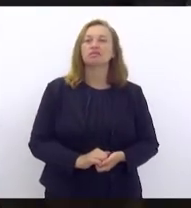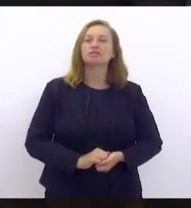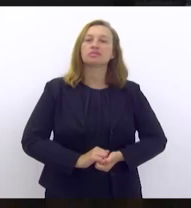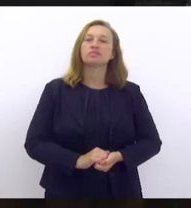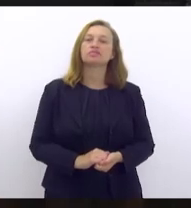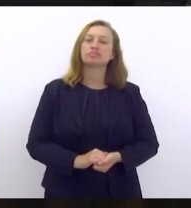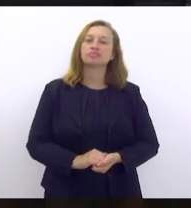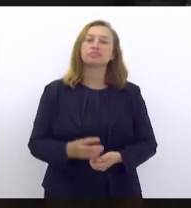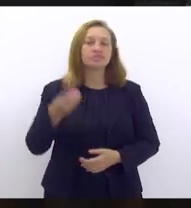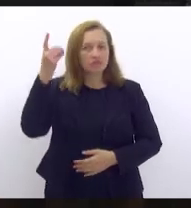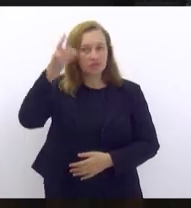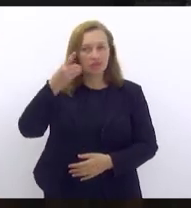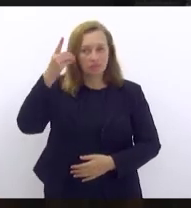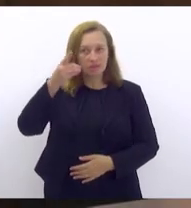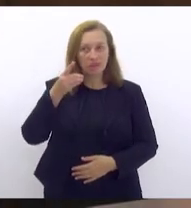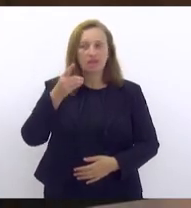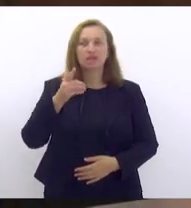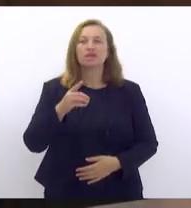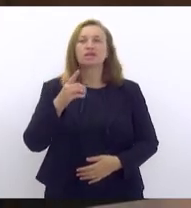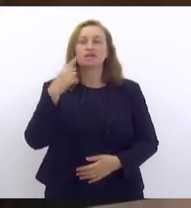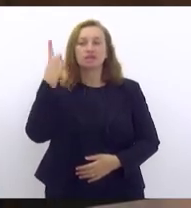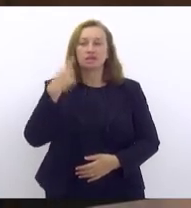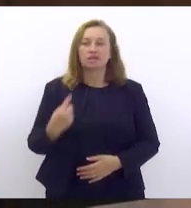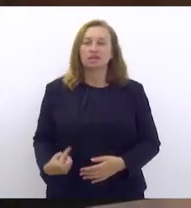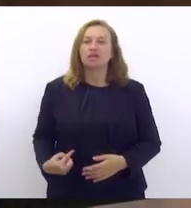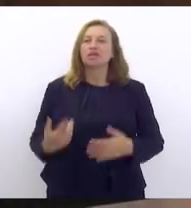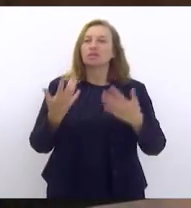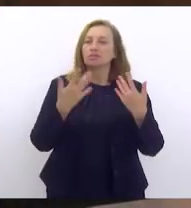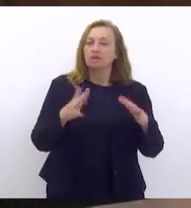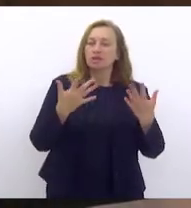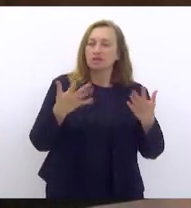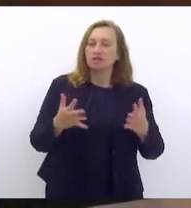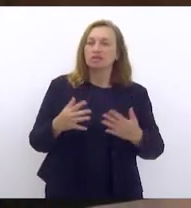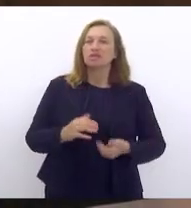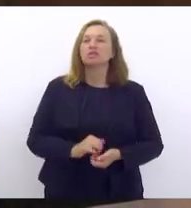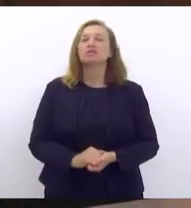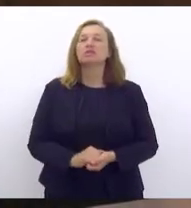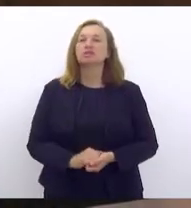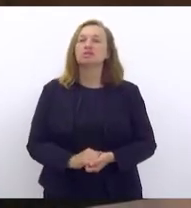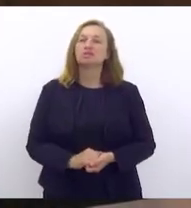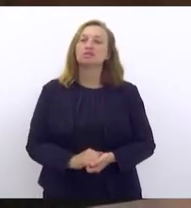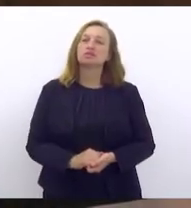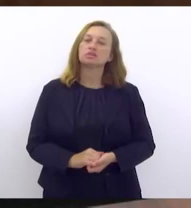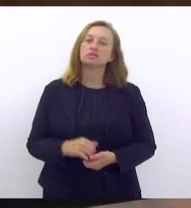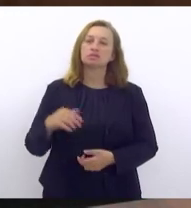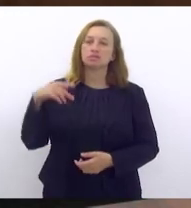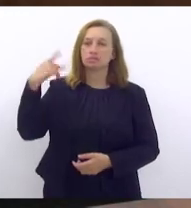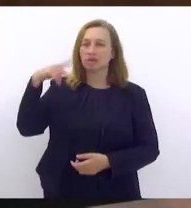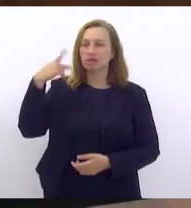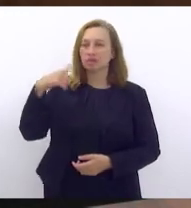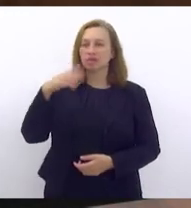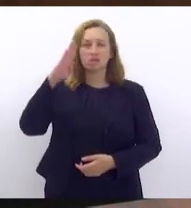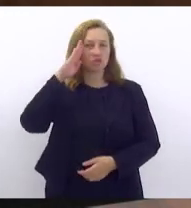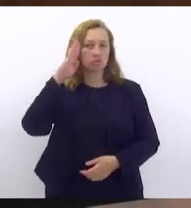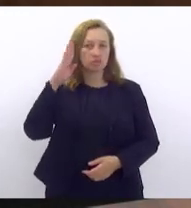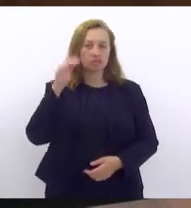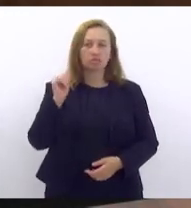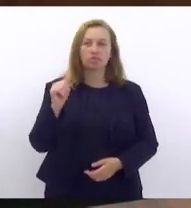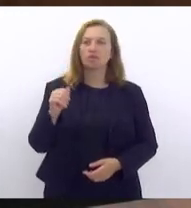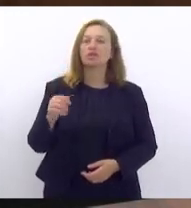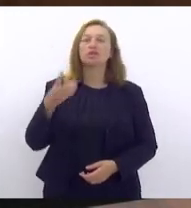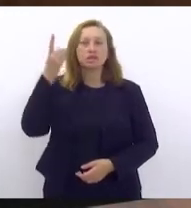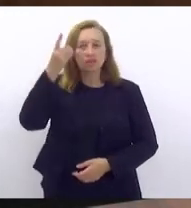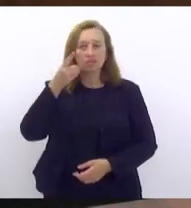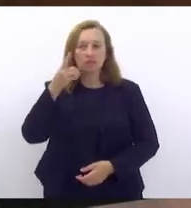aqui. Por favor, deputada Dani. Queria parabenizar o Parlamento Fluminense, especialmente a propositura do deputado Munir